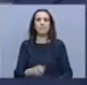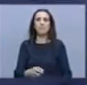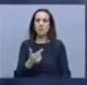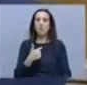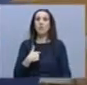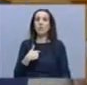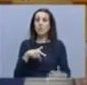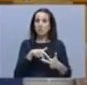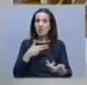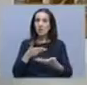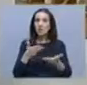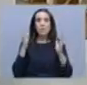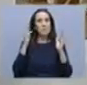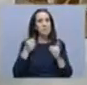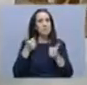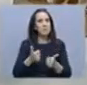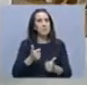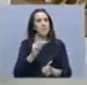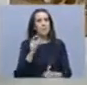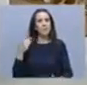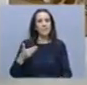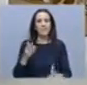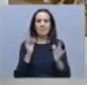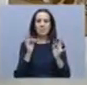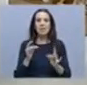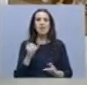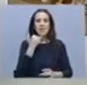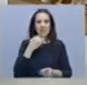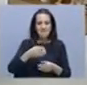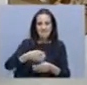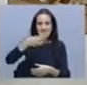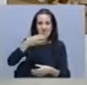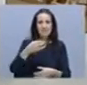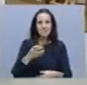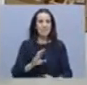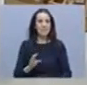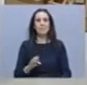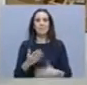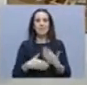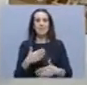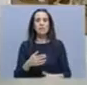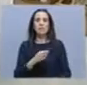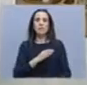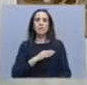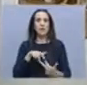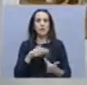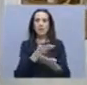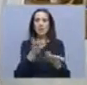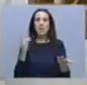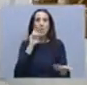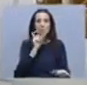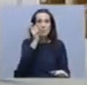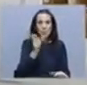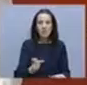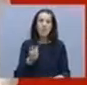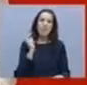com as autarquias, olha, não me tem corrido nada bem. Estou a brincar. Os pilaretes, não é? Bem, vamos em frente. Senhores autarcas, a mulher quer um pilarete